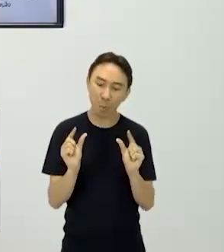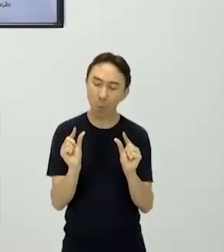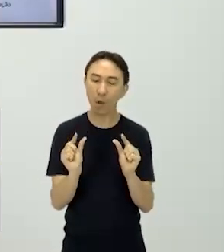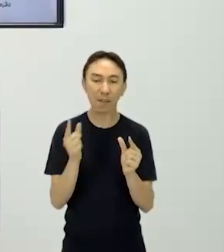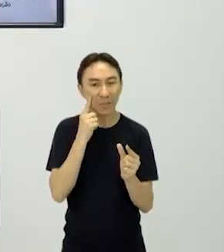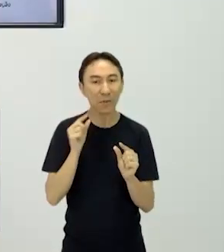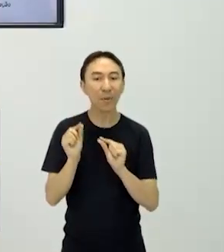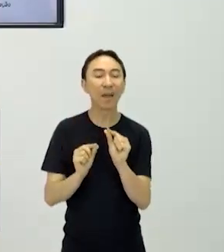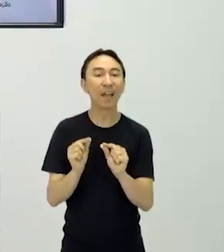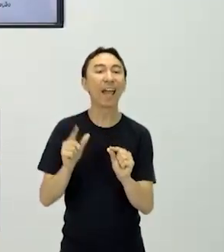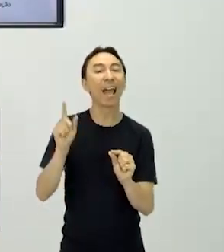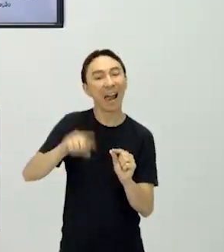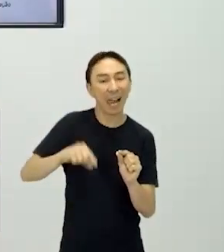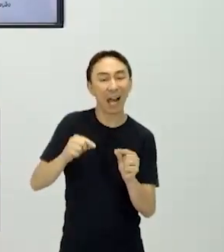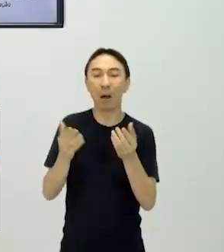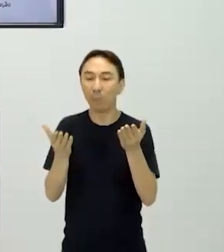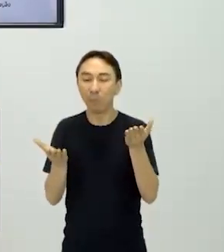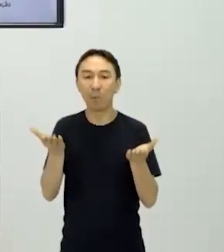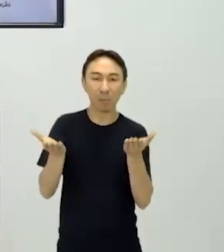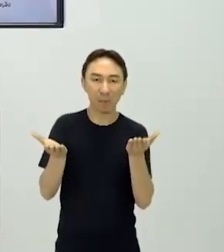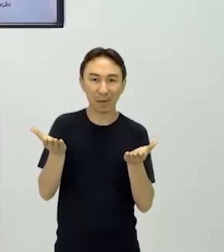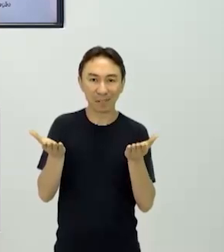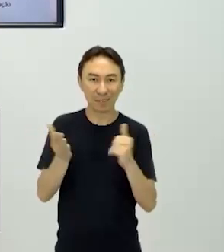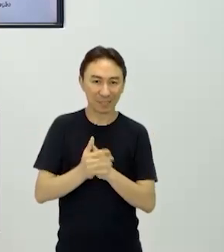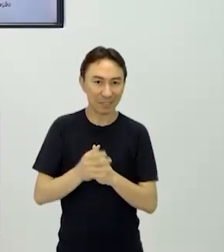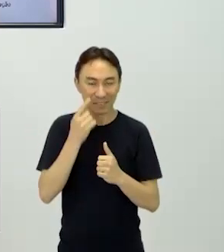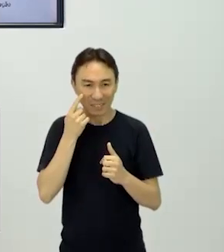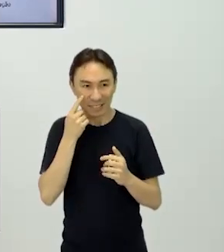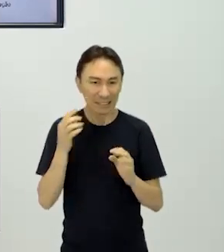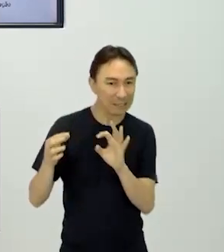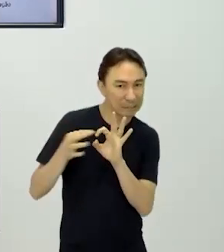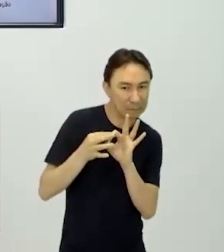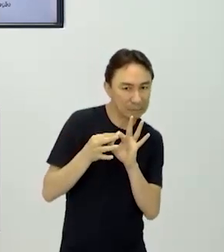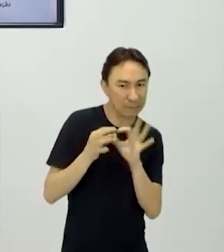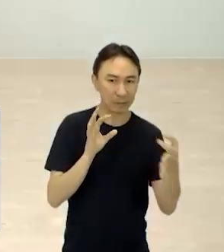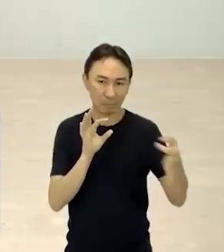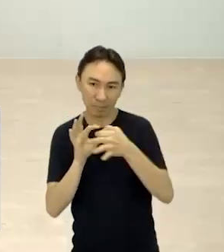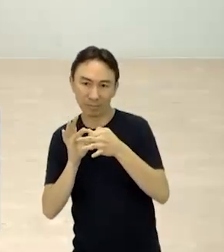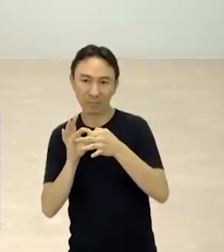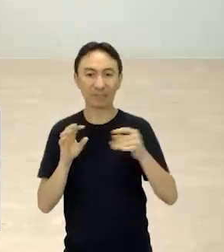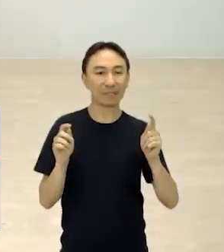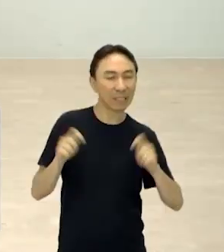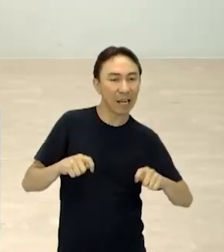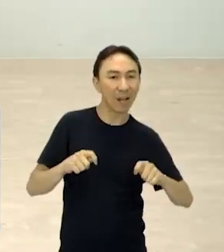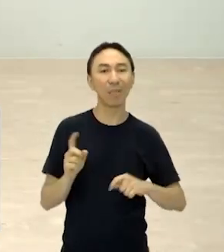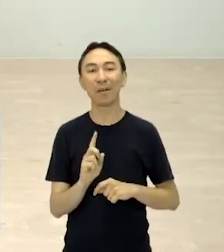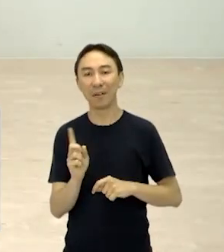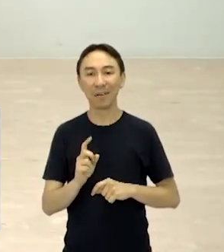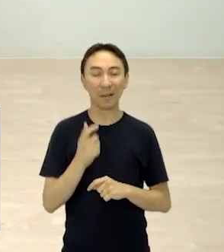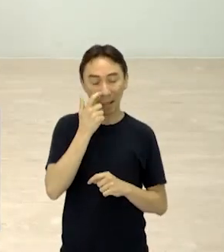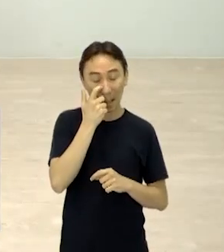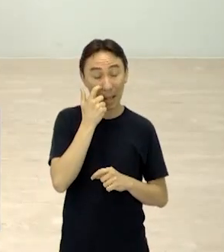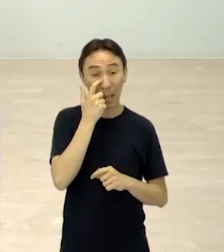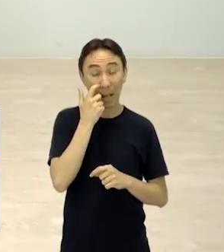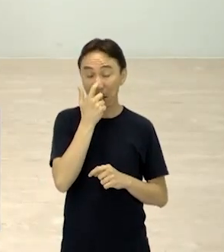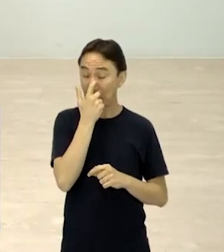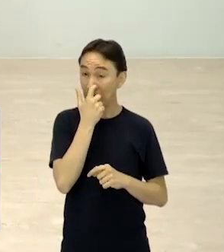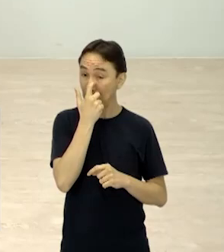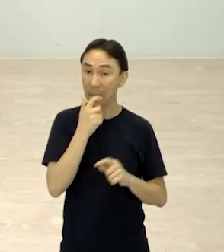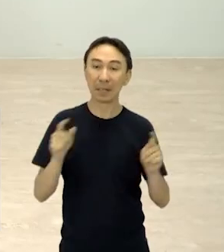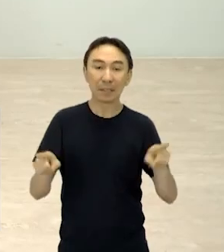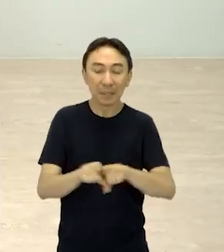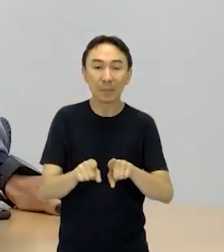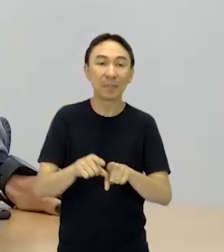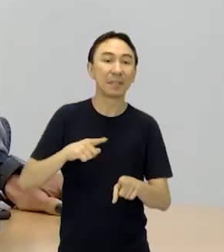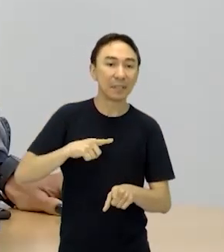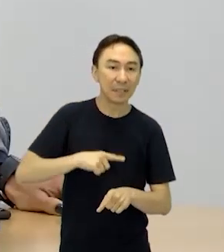nesse bimestre também. Vamos tentar ligar uma coisa na outra. Será que a gente consegue? Consegue demais. Aqui, é isso aí. Tá aqui a professora Rosângela com a escola